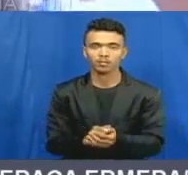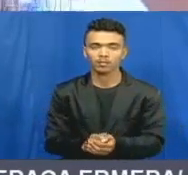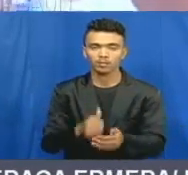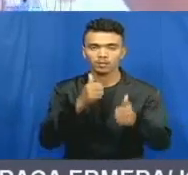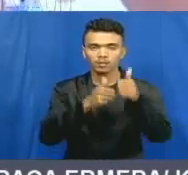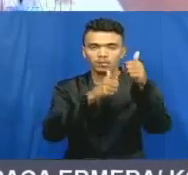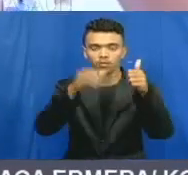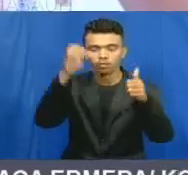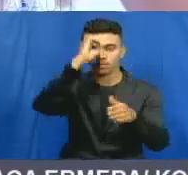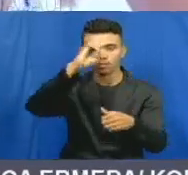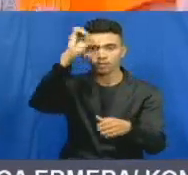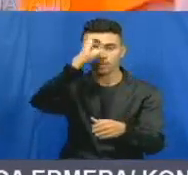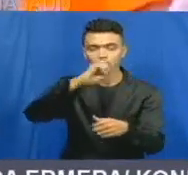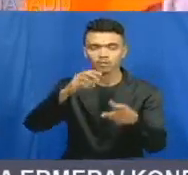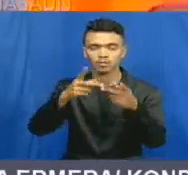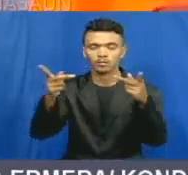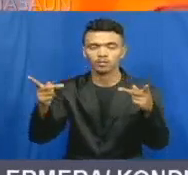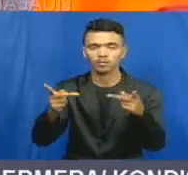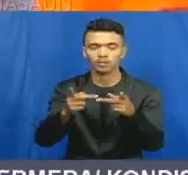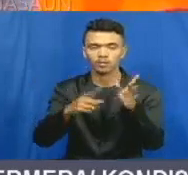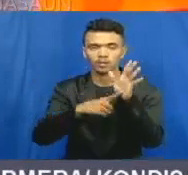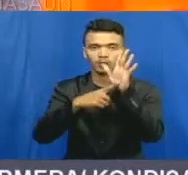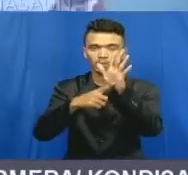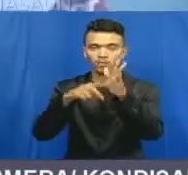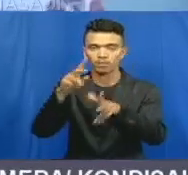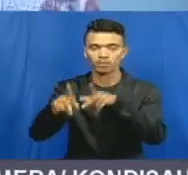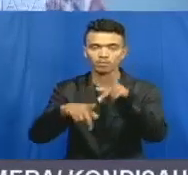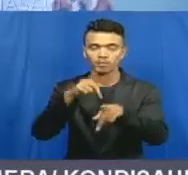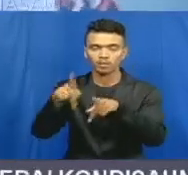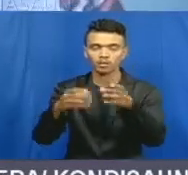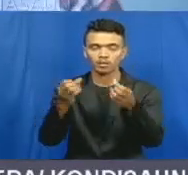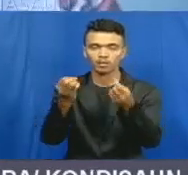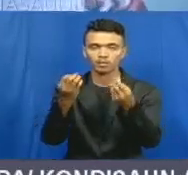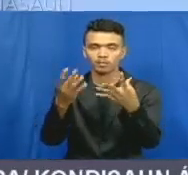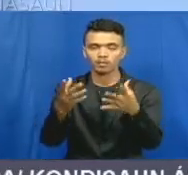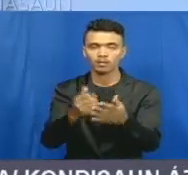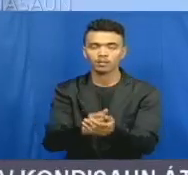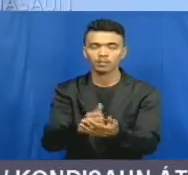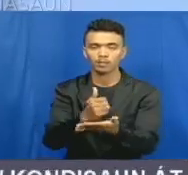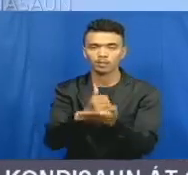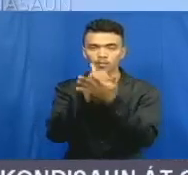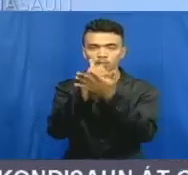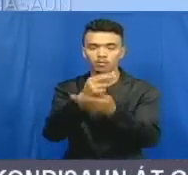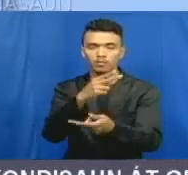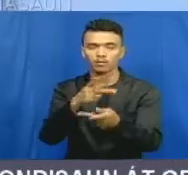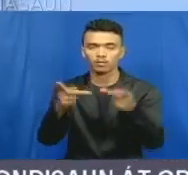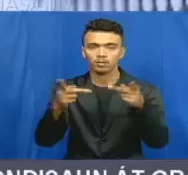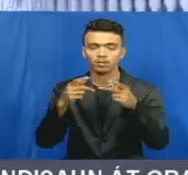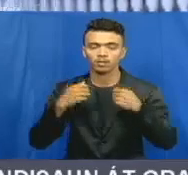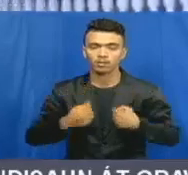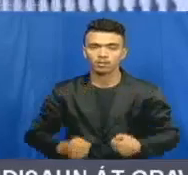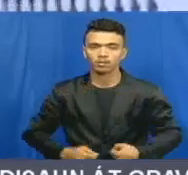tuir observação, RTT linian e a terreno nota catac, comunidade sira, Barak Tebes, ma consulta e a Centro Saúde Liquiça